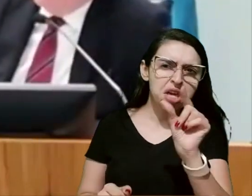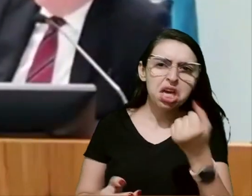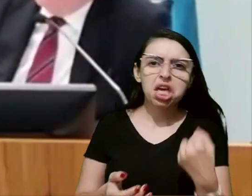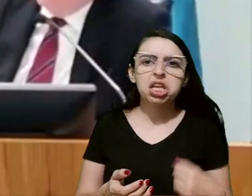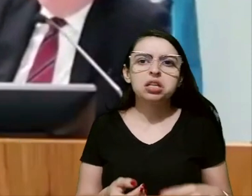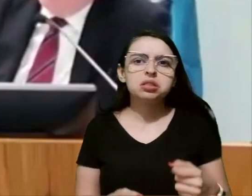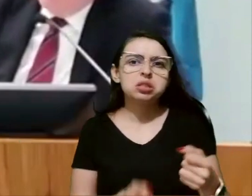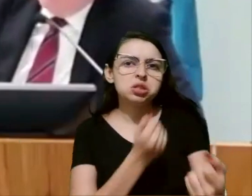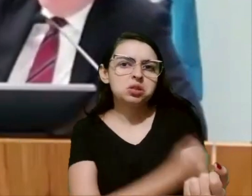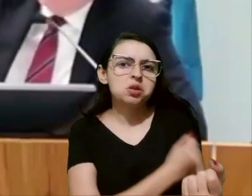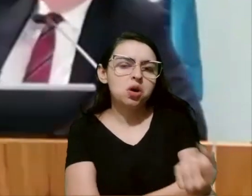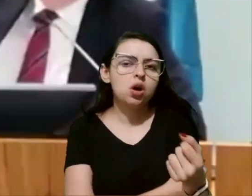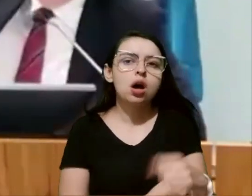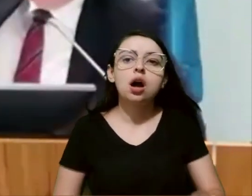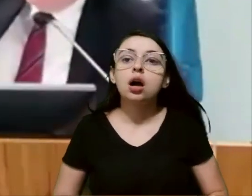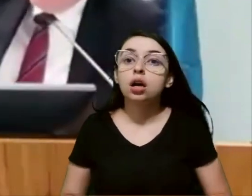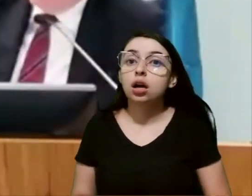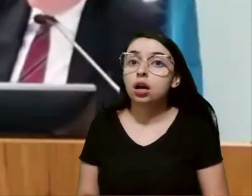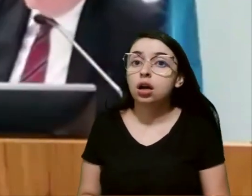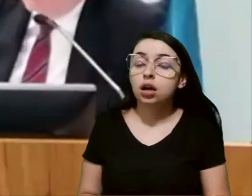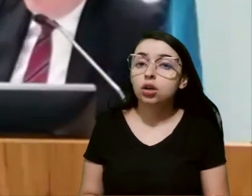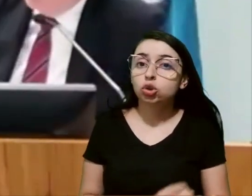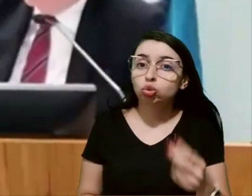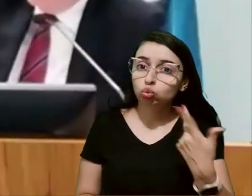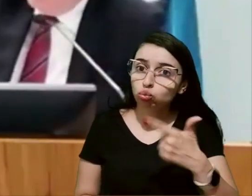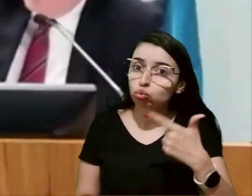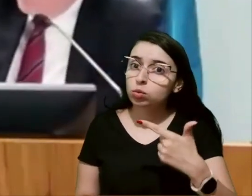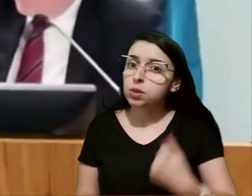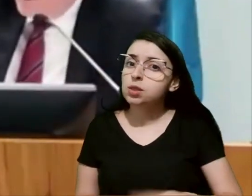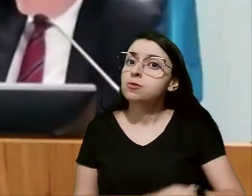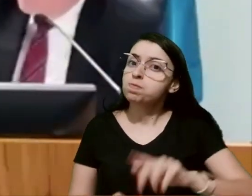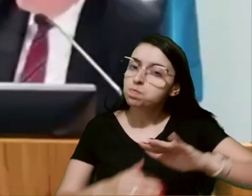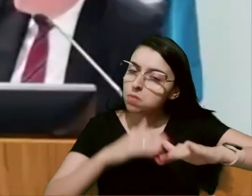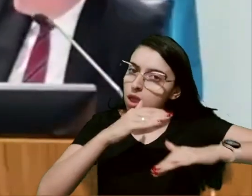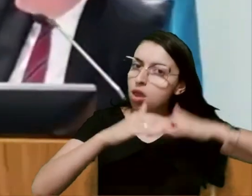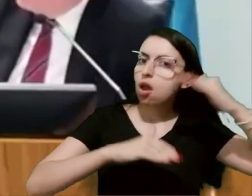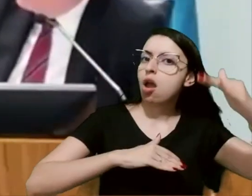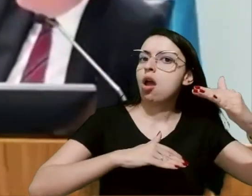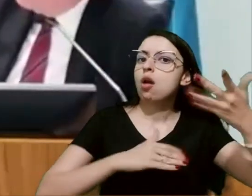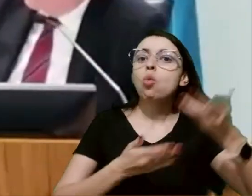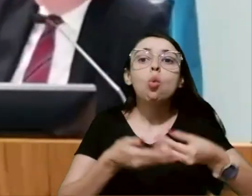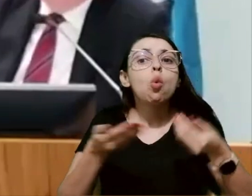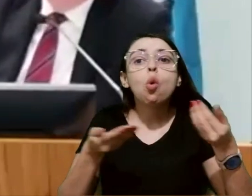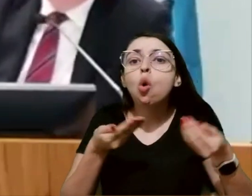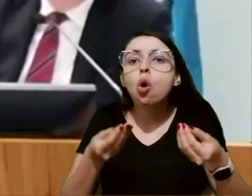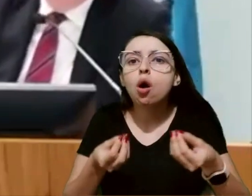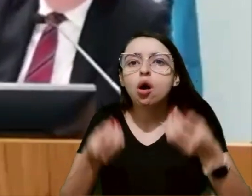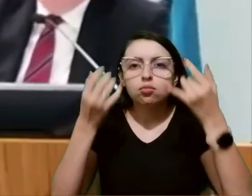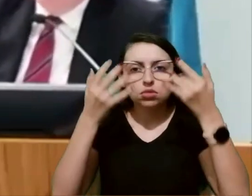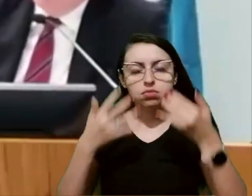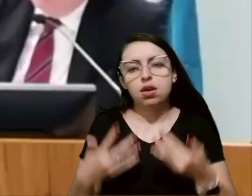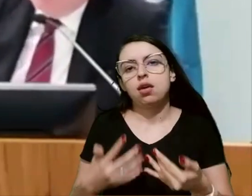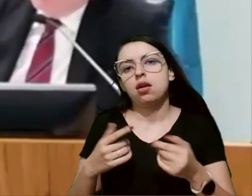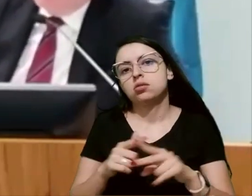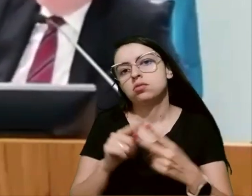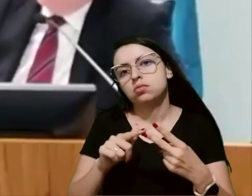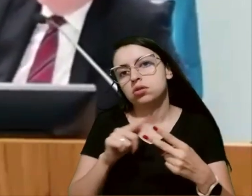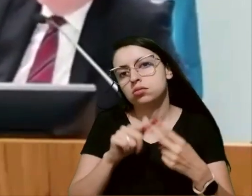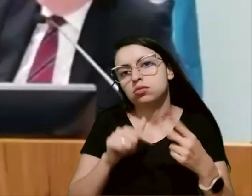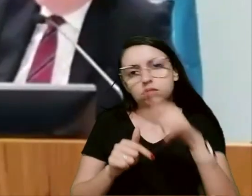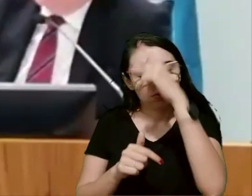droga e recebeu uma pena 2 vezes maior. E os dois estão lá no presídio. Como explicar isso para